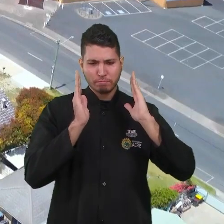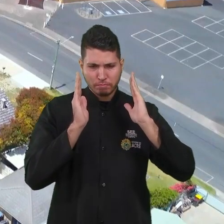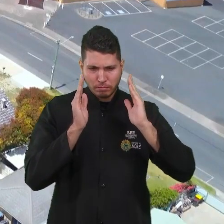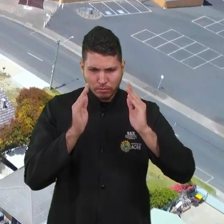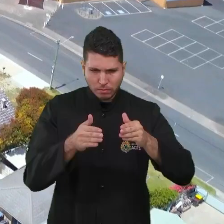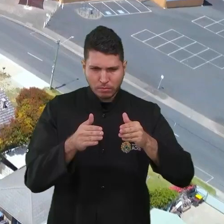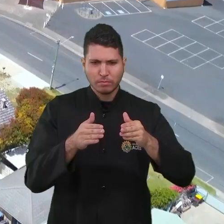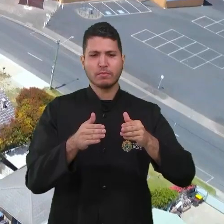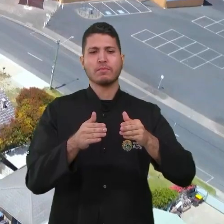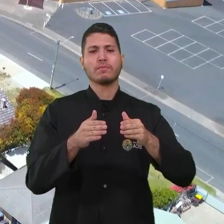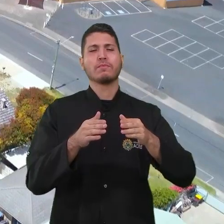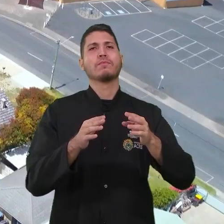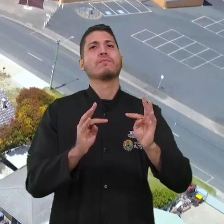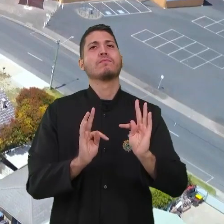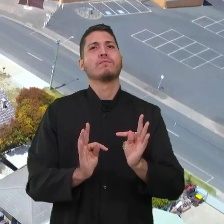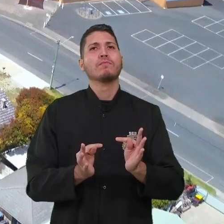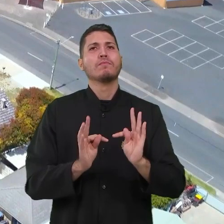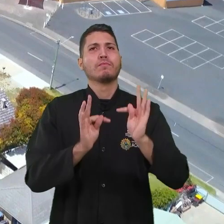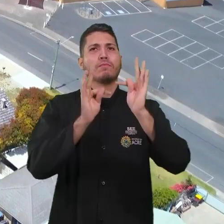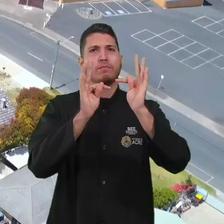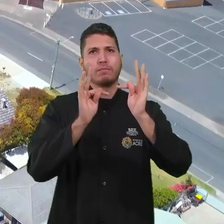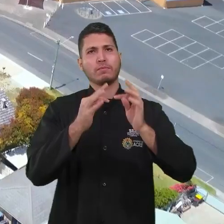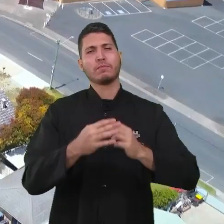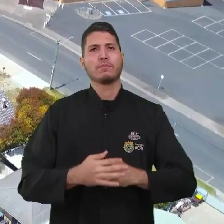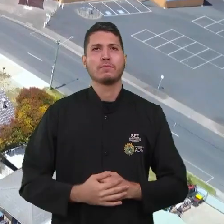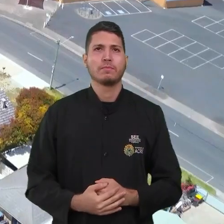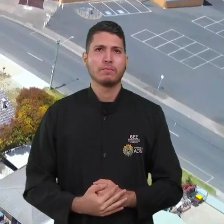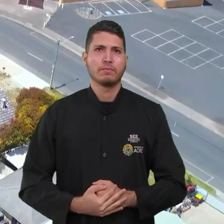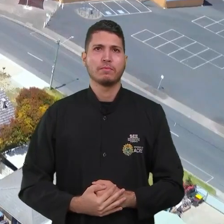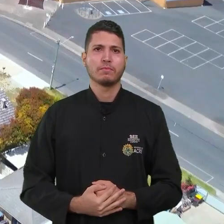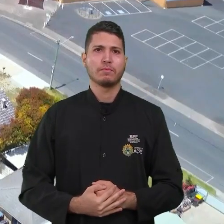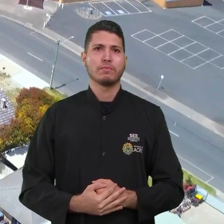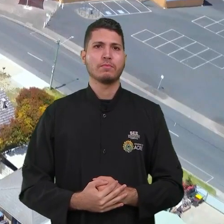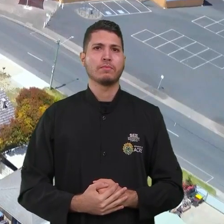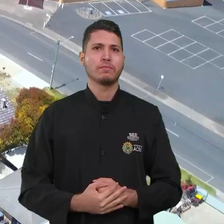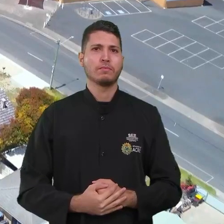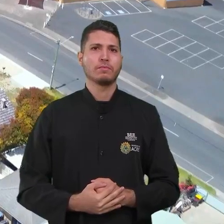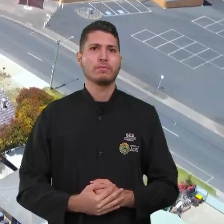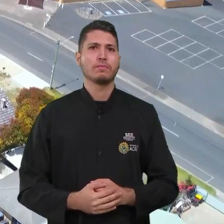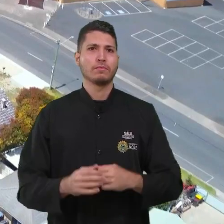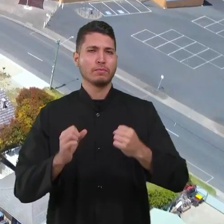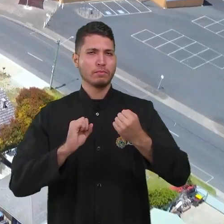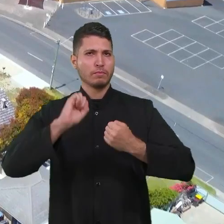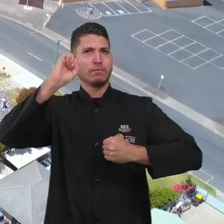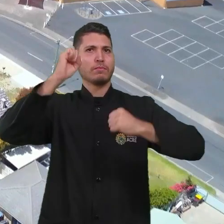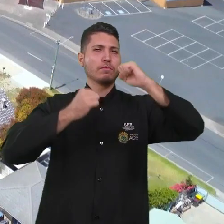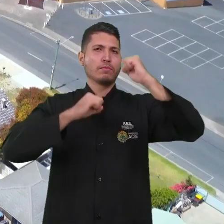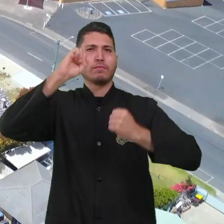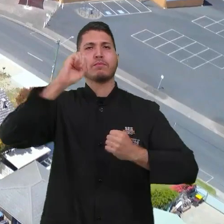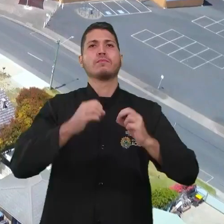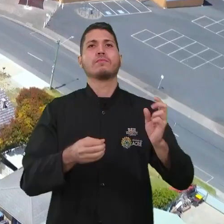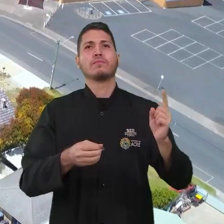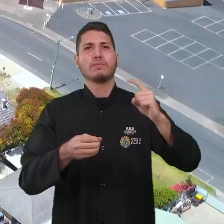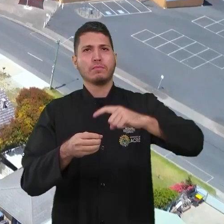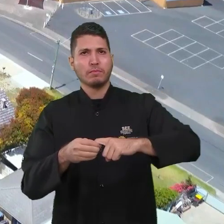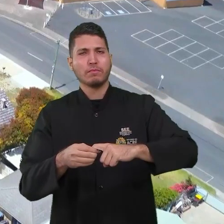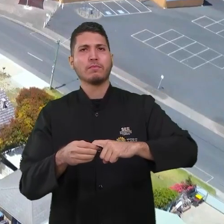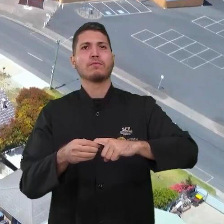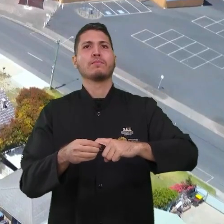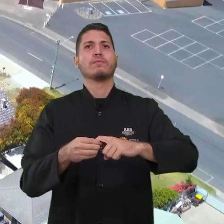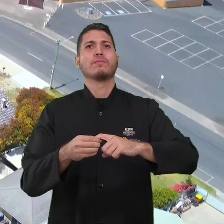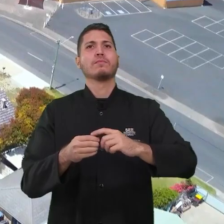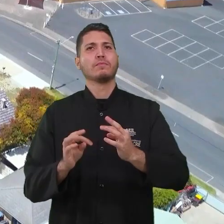questão tecnológica. A gente também tem a questão da indústria que depende de tecnologia, principalmente a